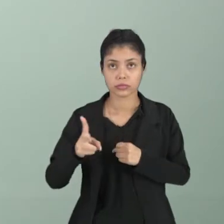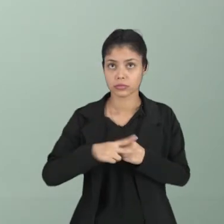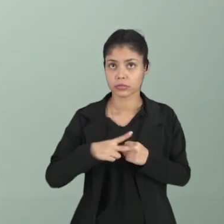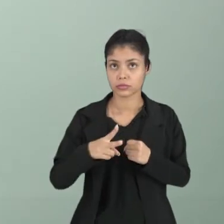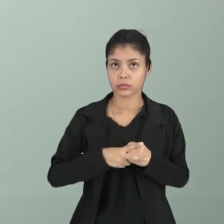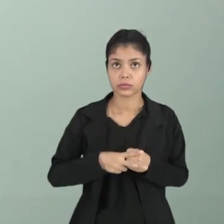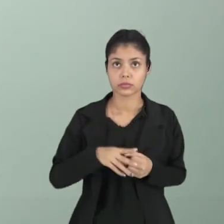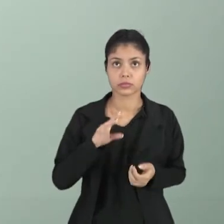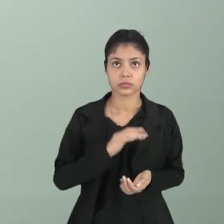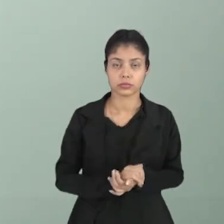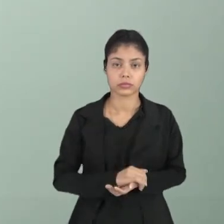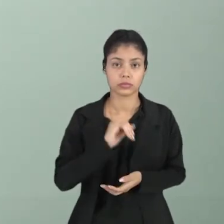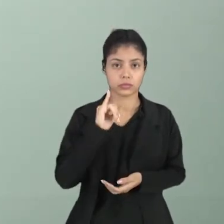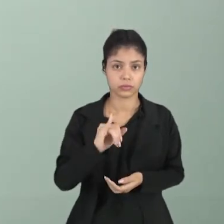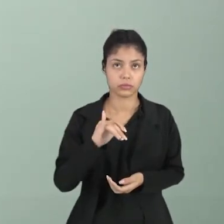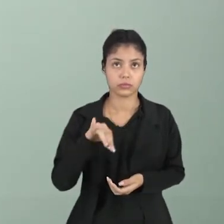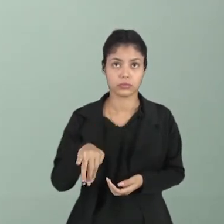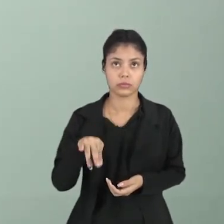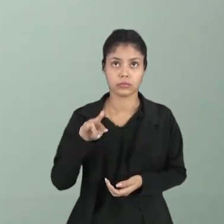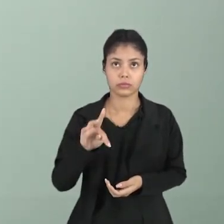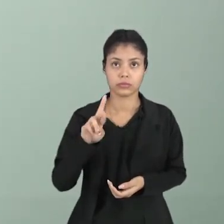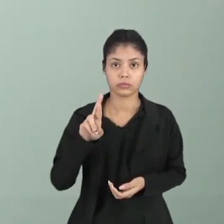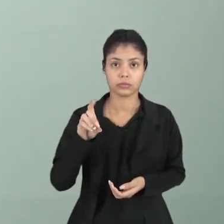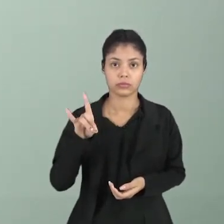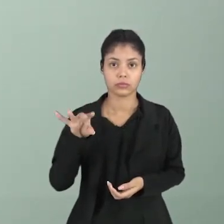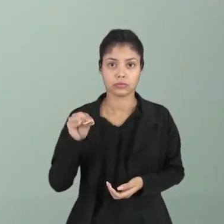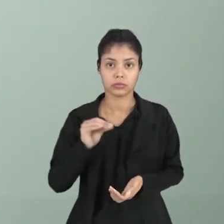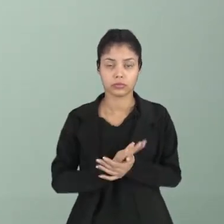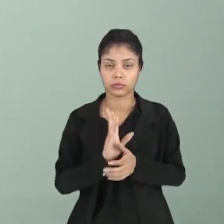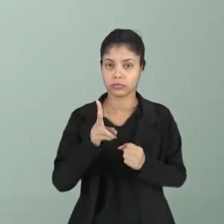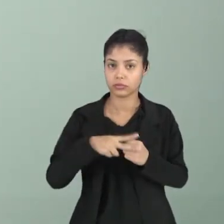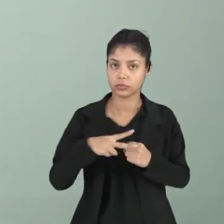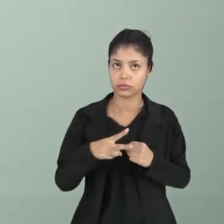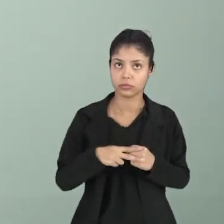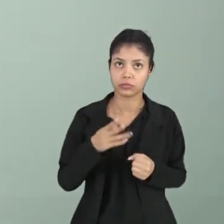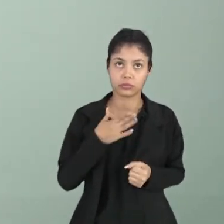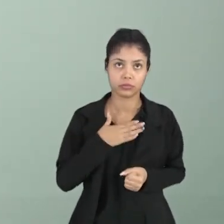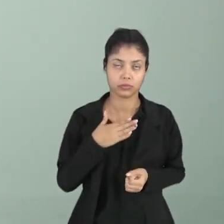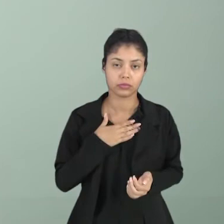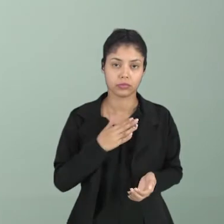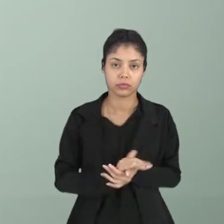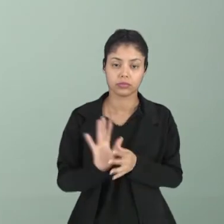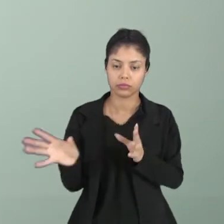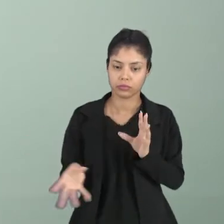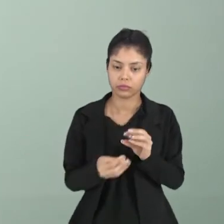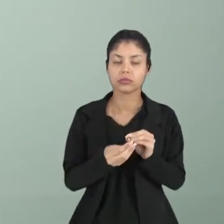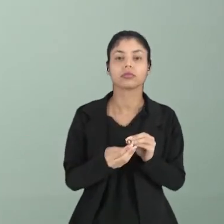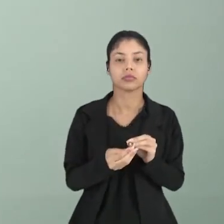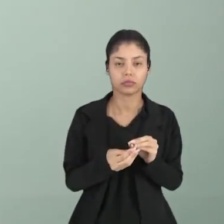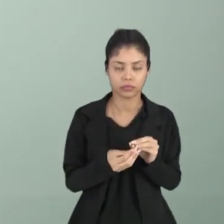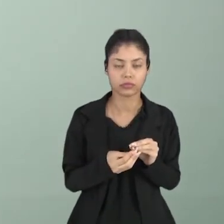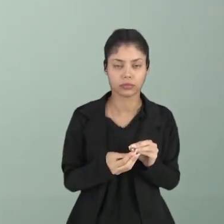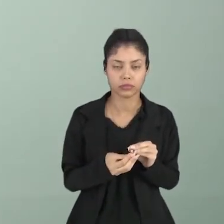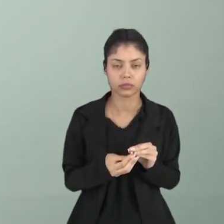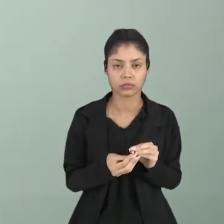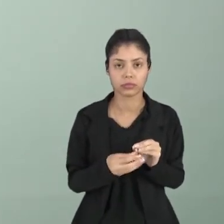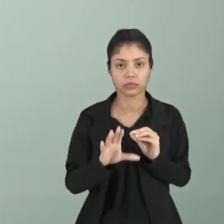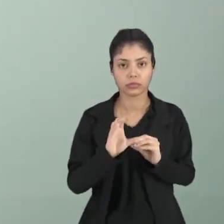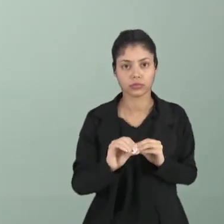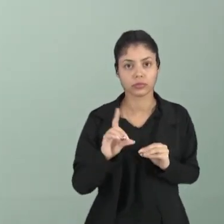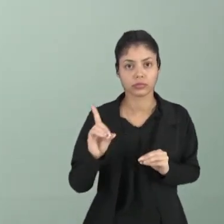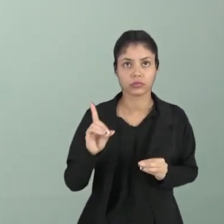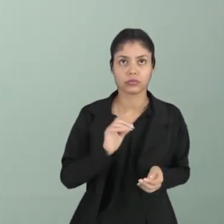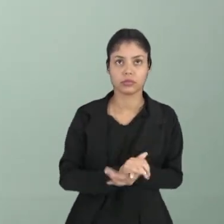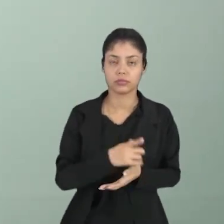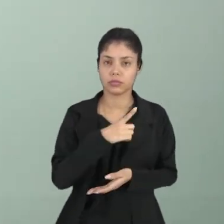verbos transitivos indireto, entre o meu verbo e o meu complemento, no caso do meu objeto indireto, eu